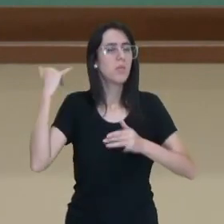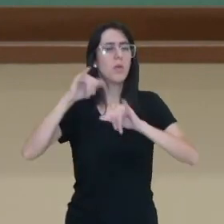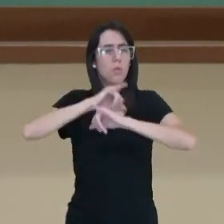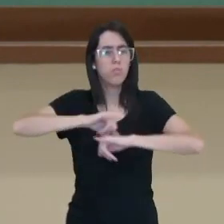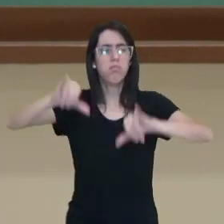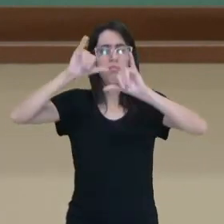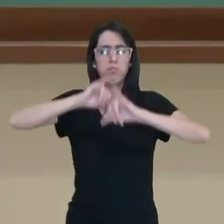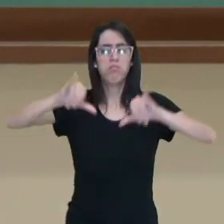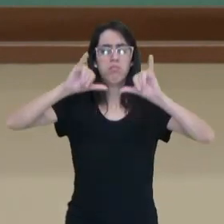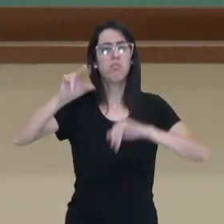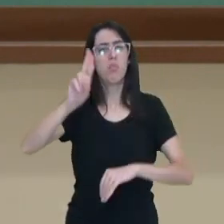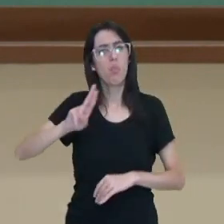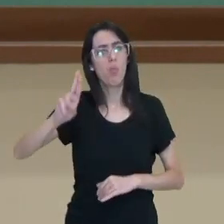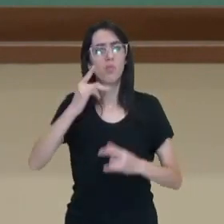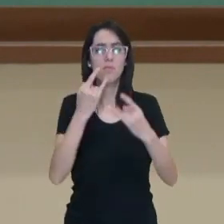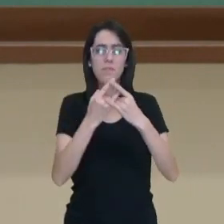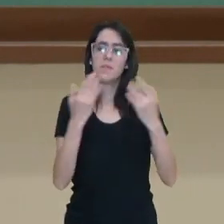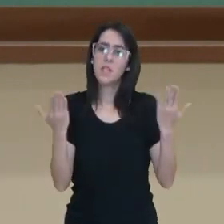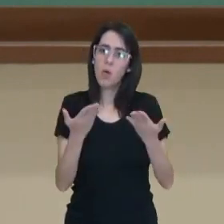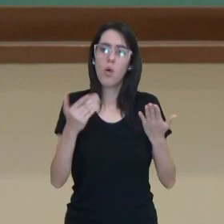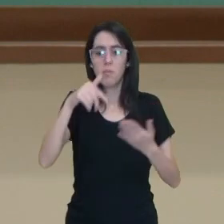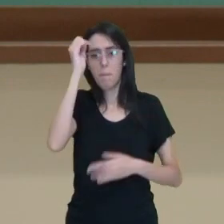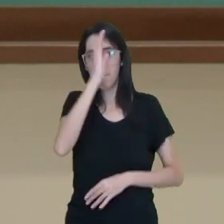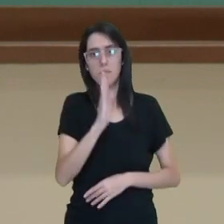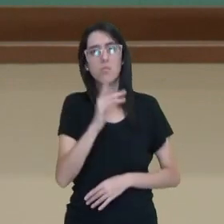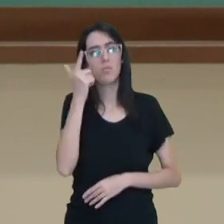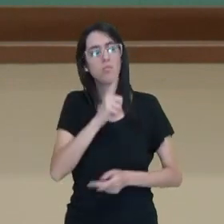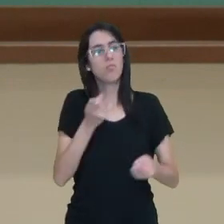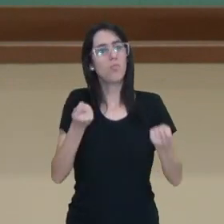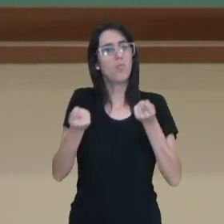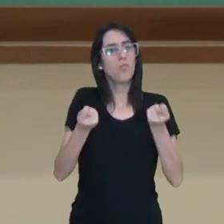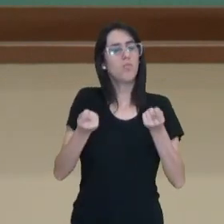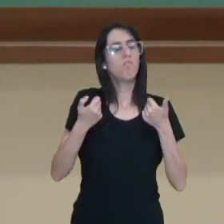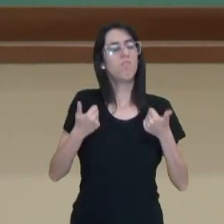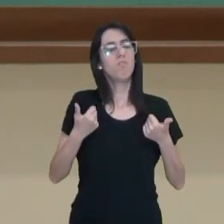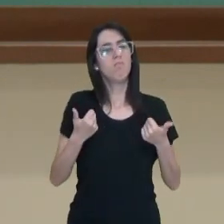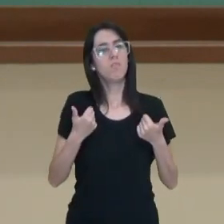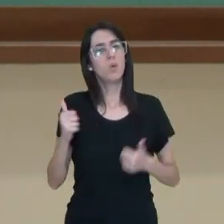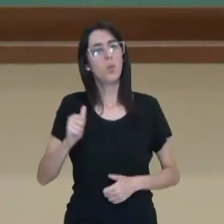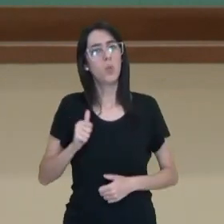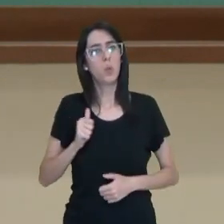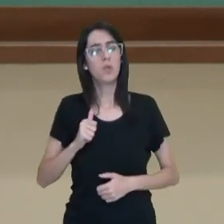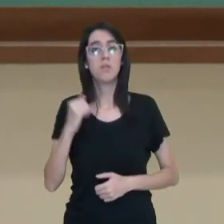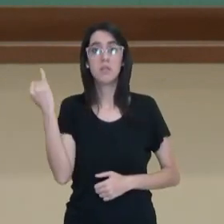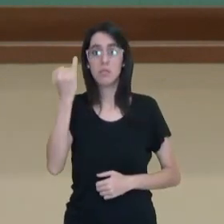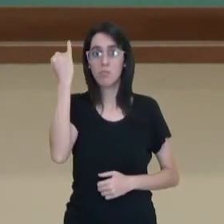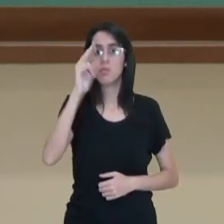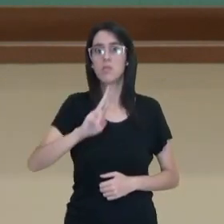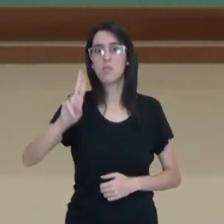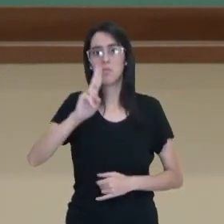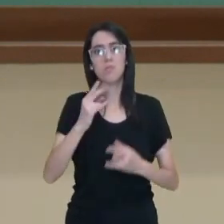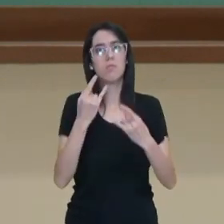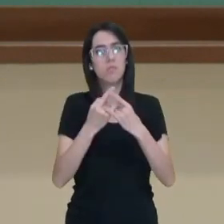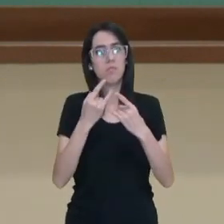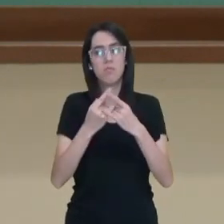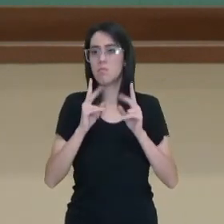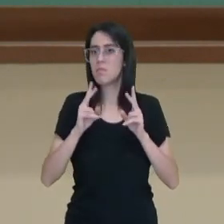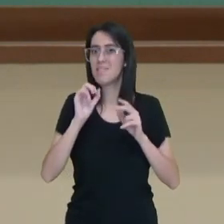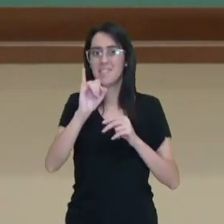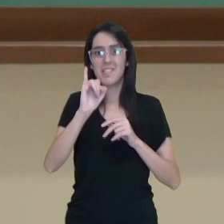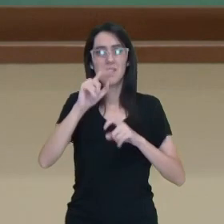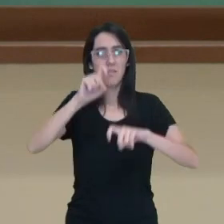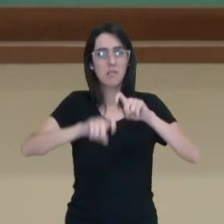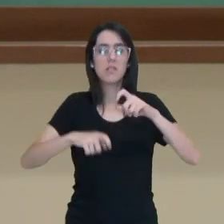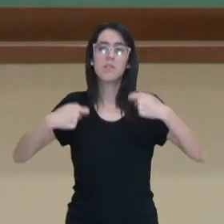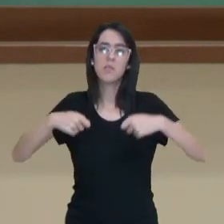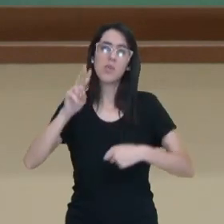de preservativos. E é por isso que nós conseguimos controlar aqui a infecção. É por isso que é importante usar preservativo em todas as relações